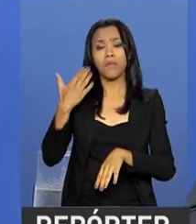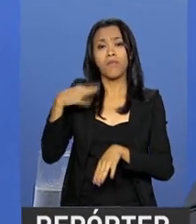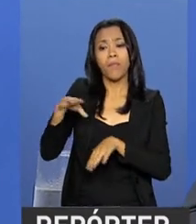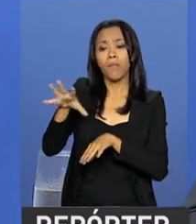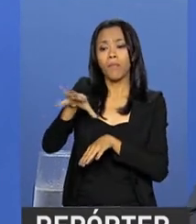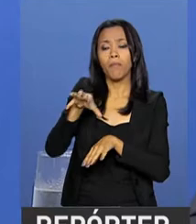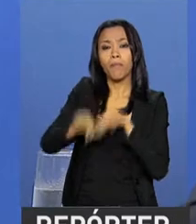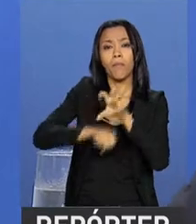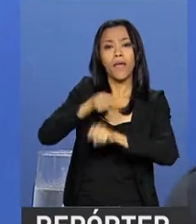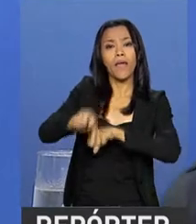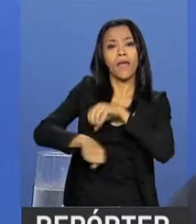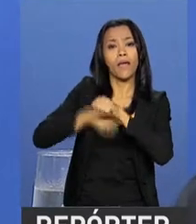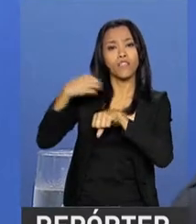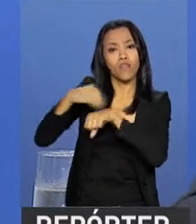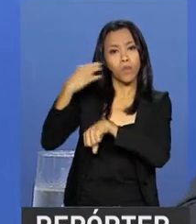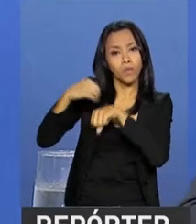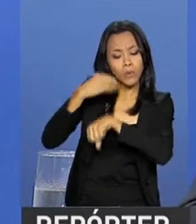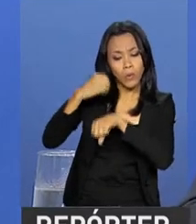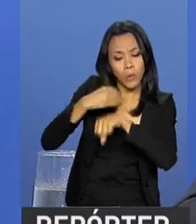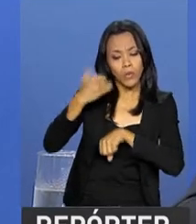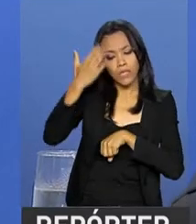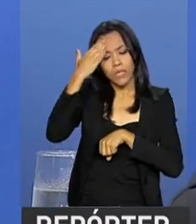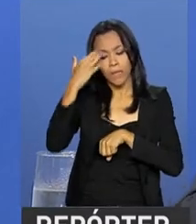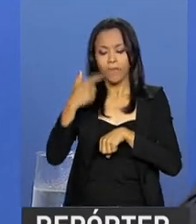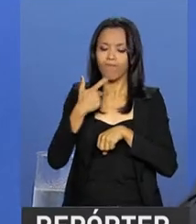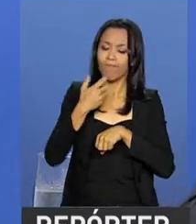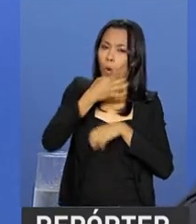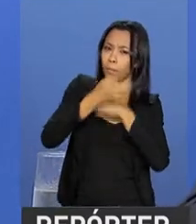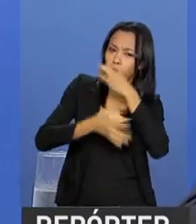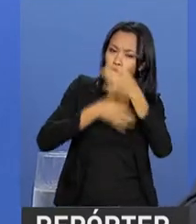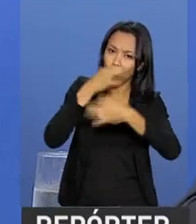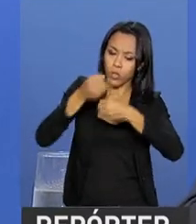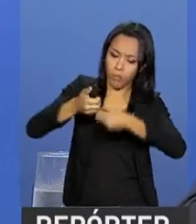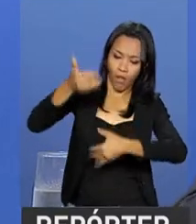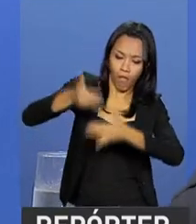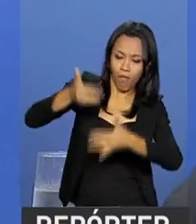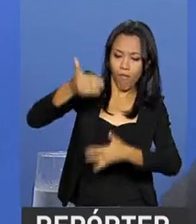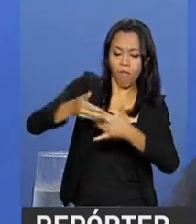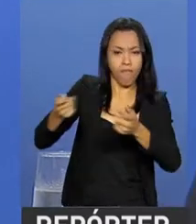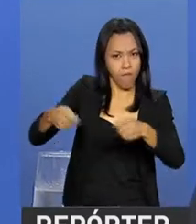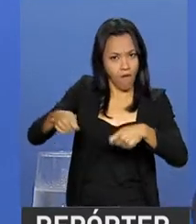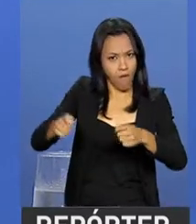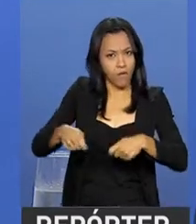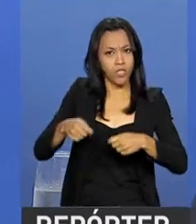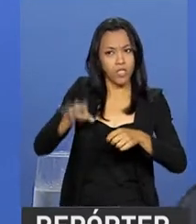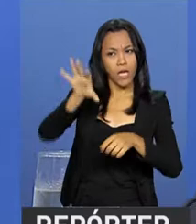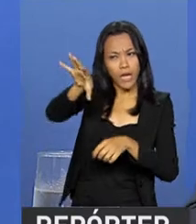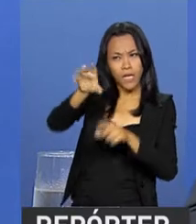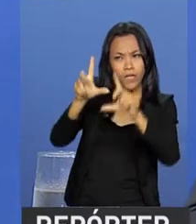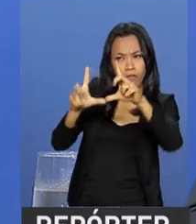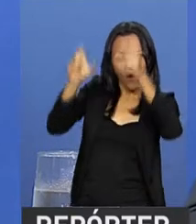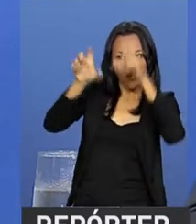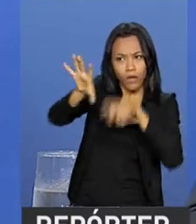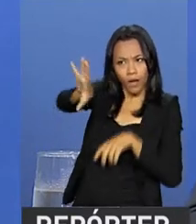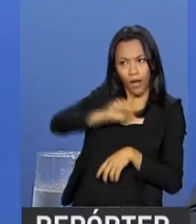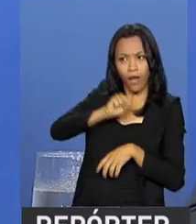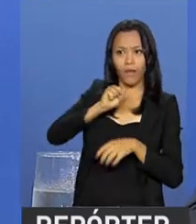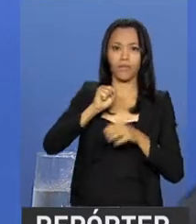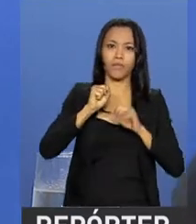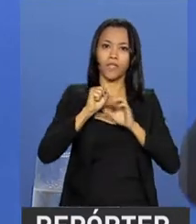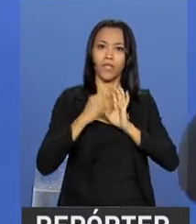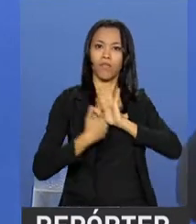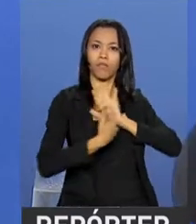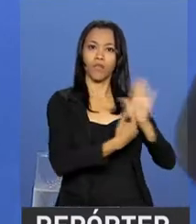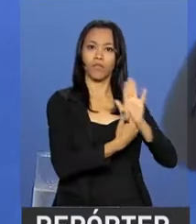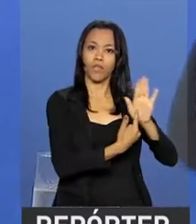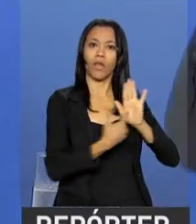informações, né, faça o envio, inclusive, de comentários, inclusive de imagens, né, pode mandar, se ele chegou lá, a obra tá com algum problema,